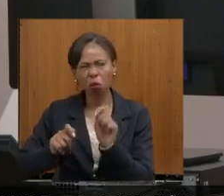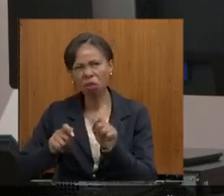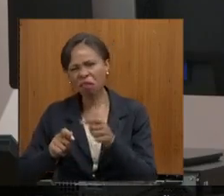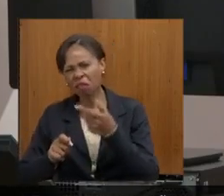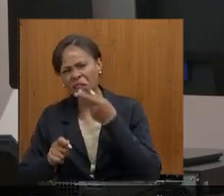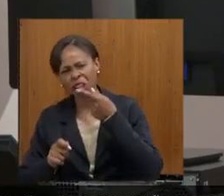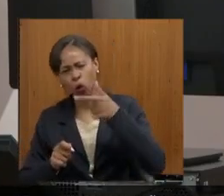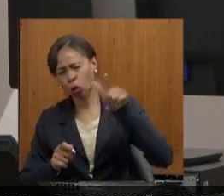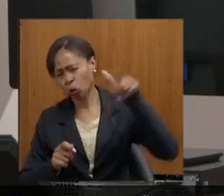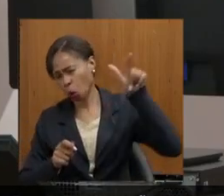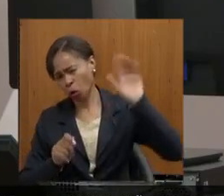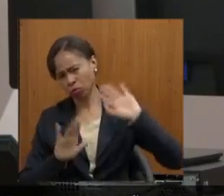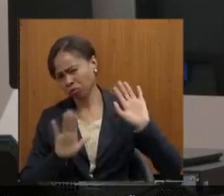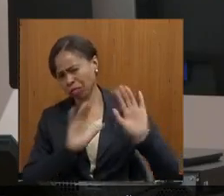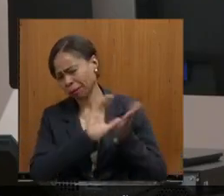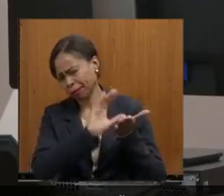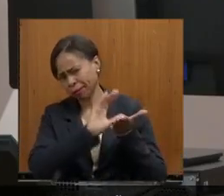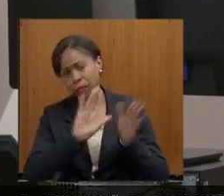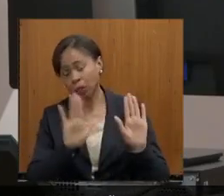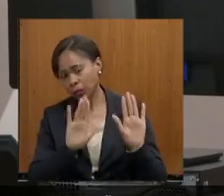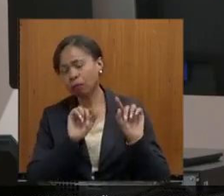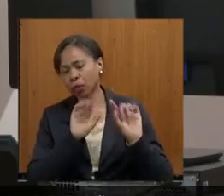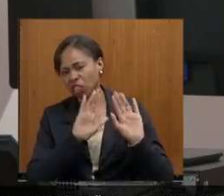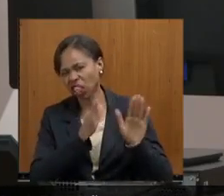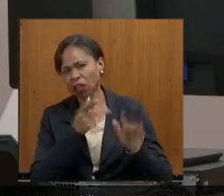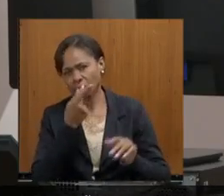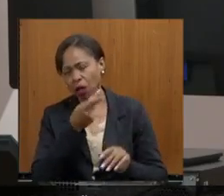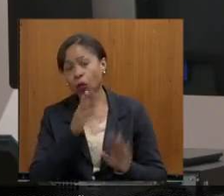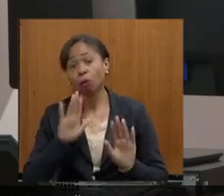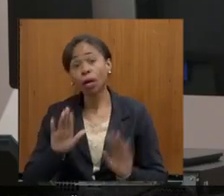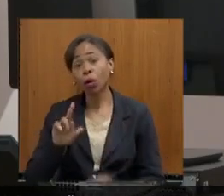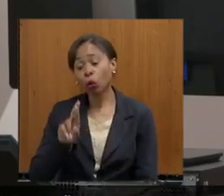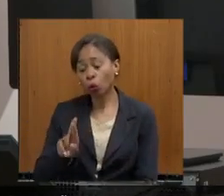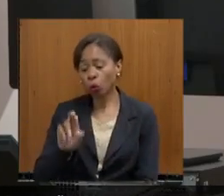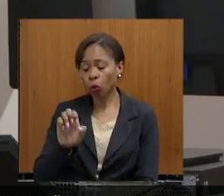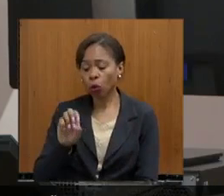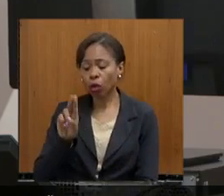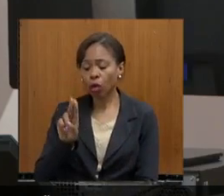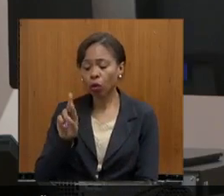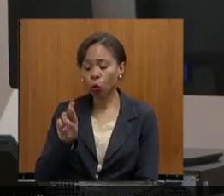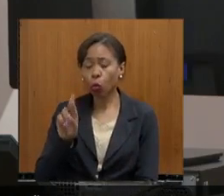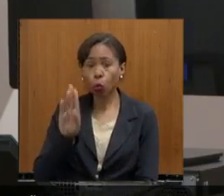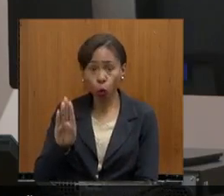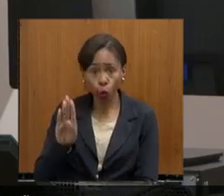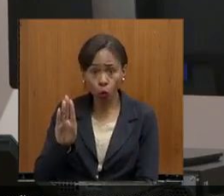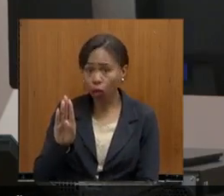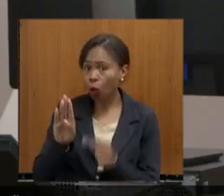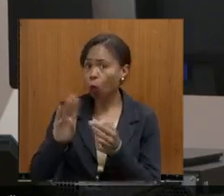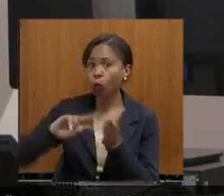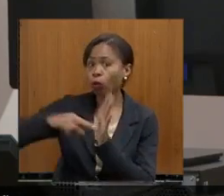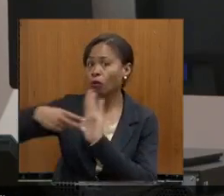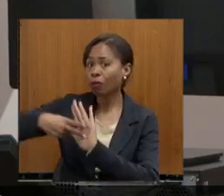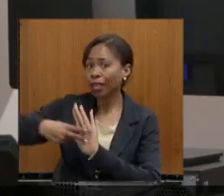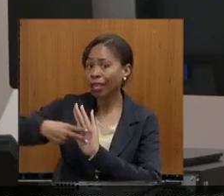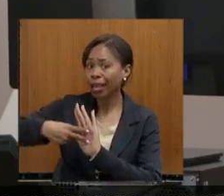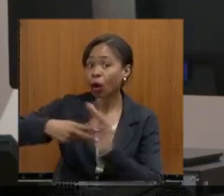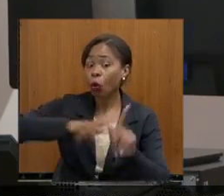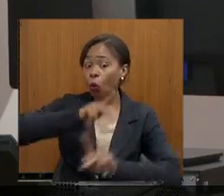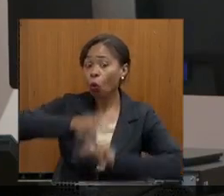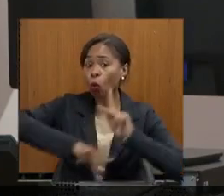todo mundo já falou muito mas o reurb é uma uma um resgate da dignidade do Povo Mineiro